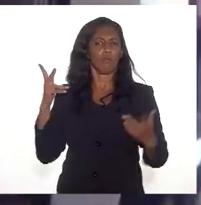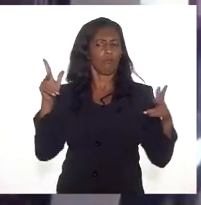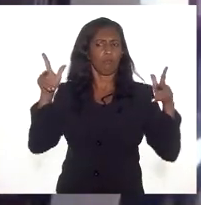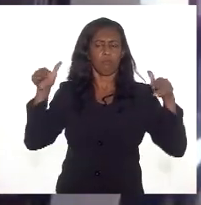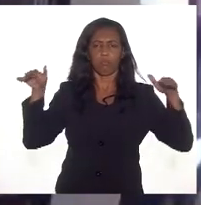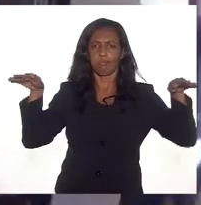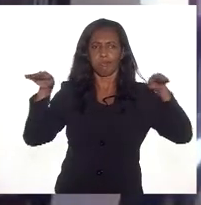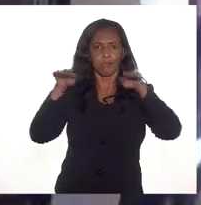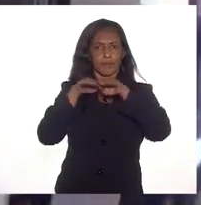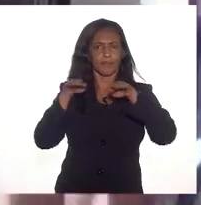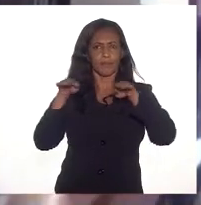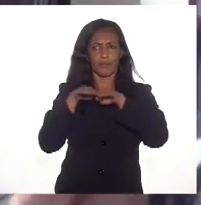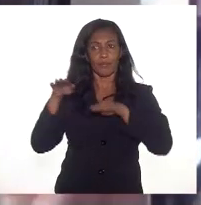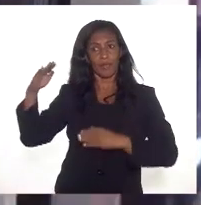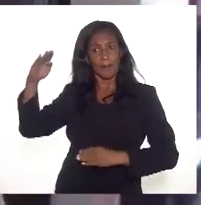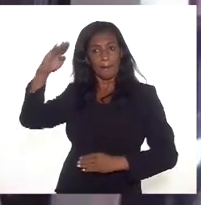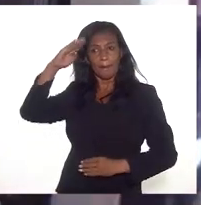né?